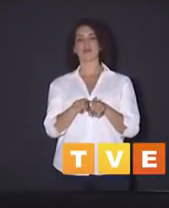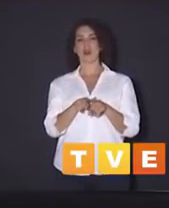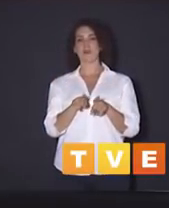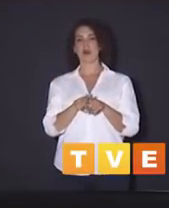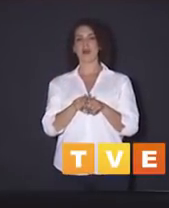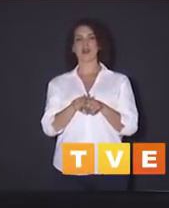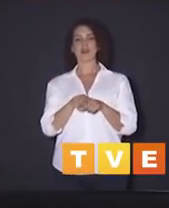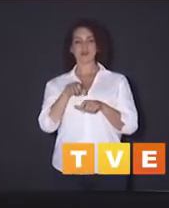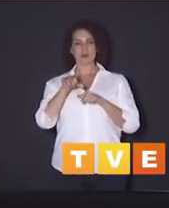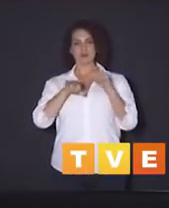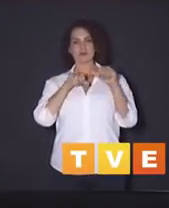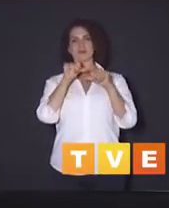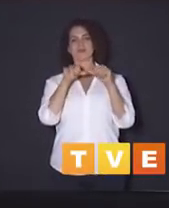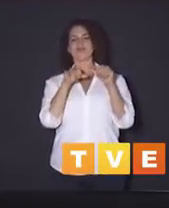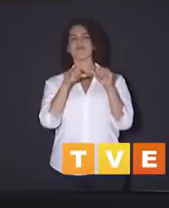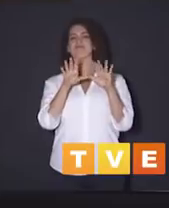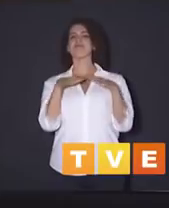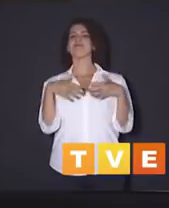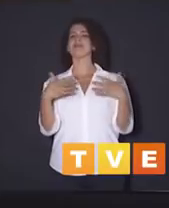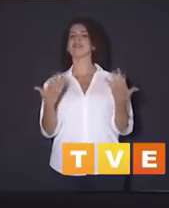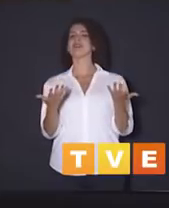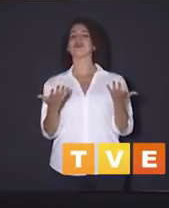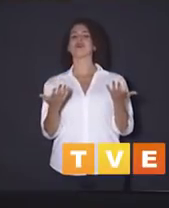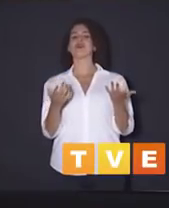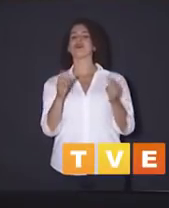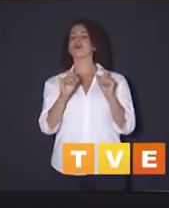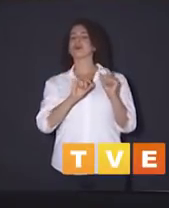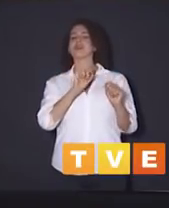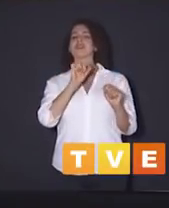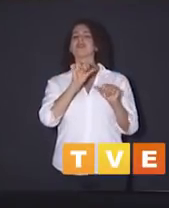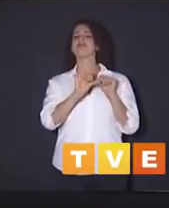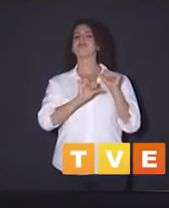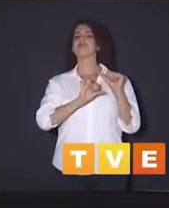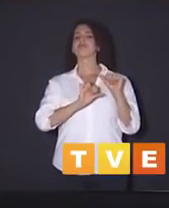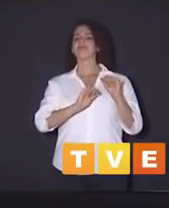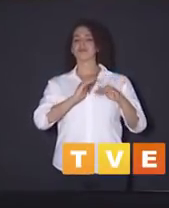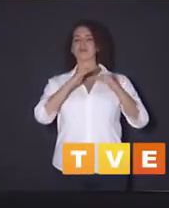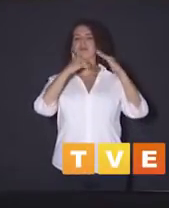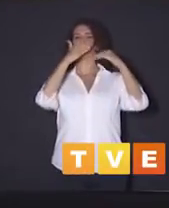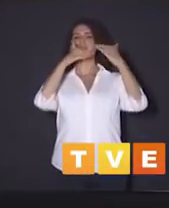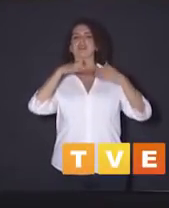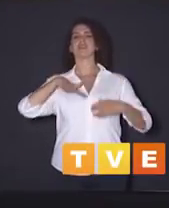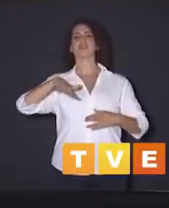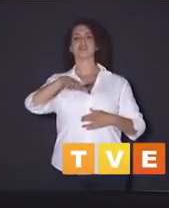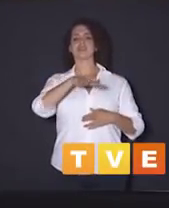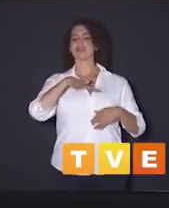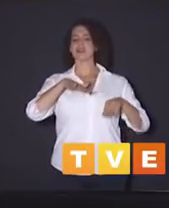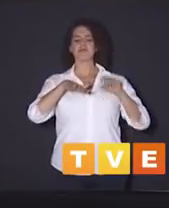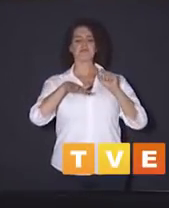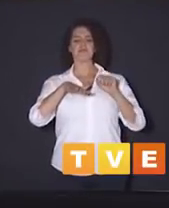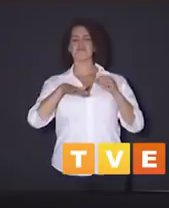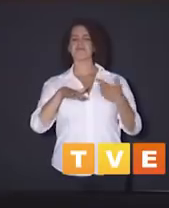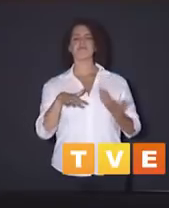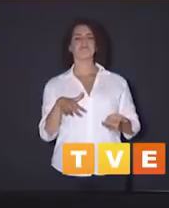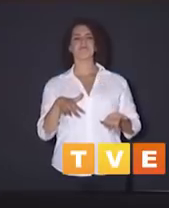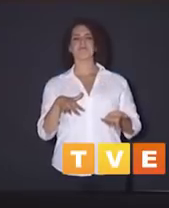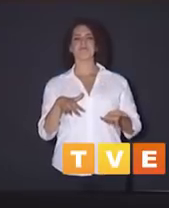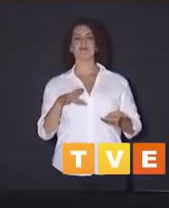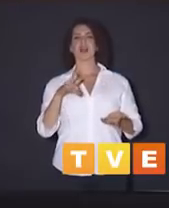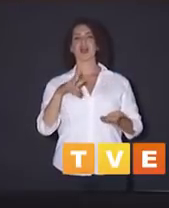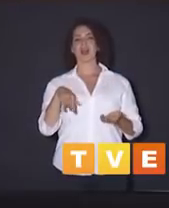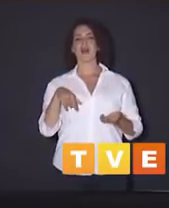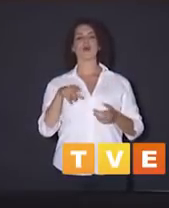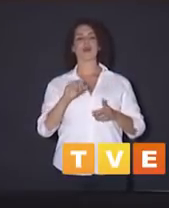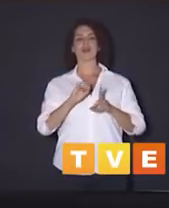mutação então o que seria o desenvolvimento territorial né o desenvolvimento territorial como uma construção